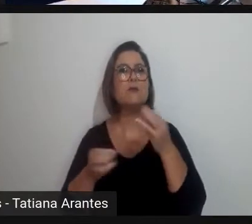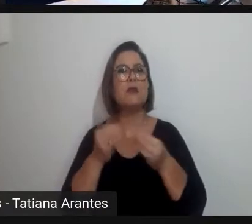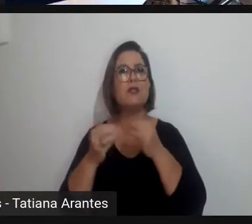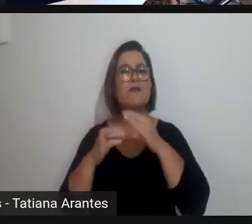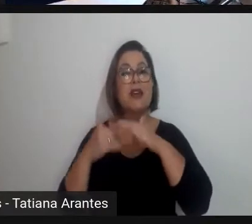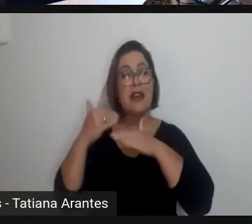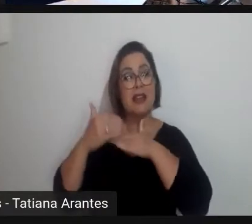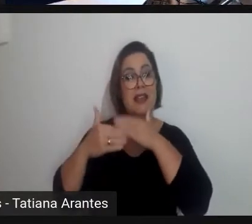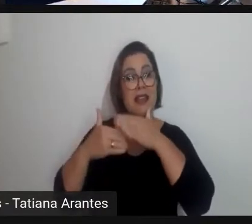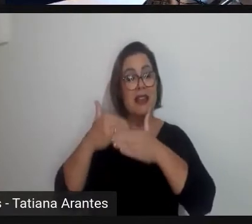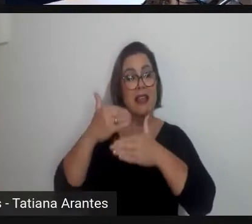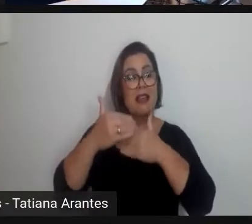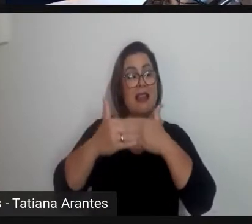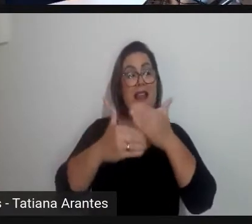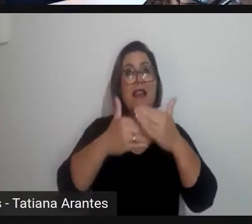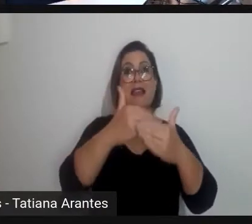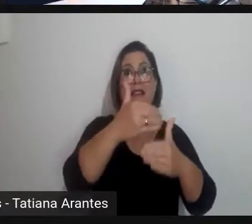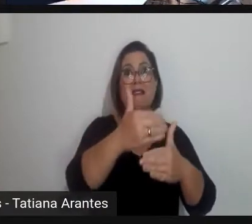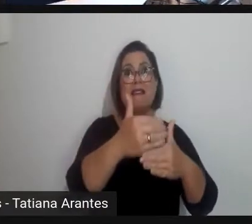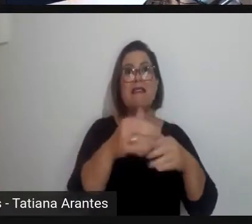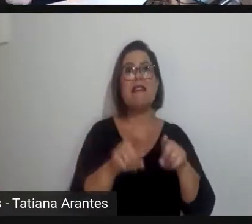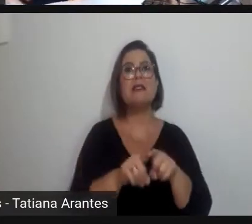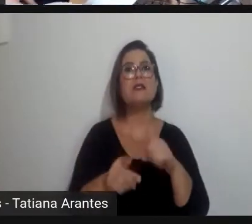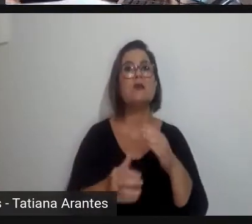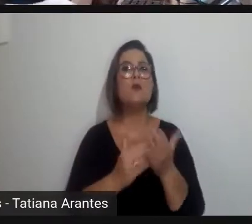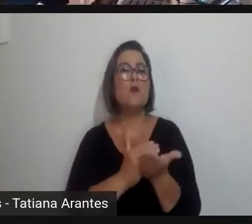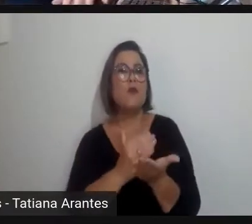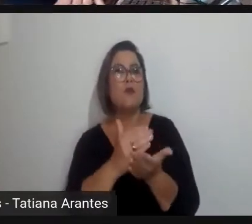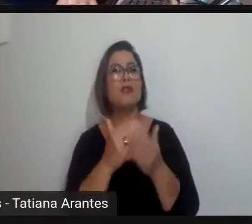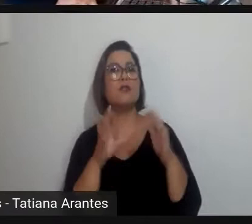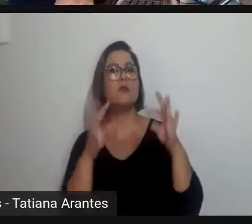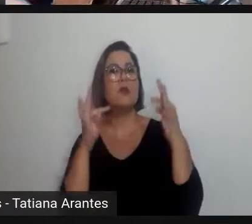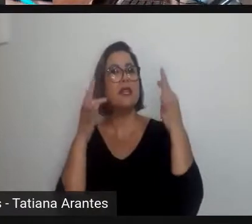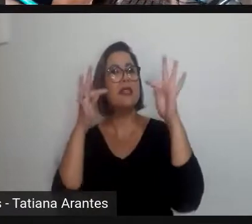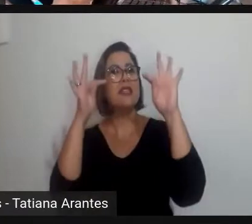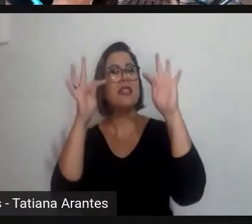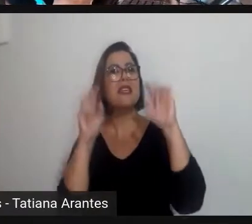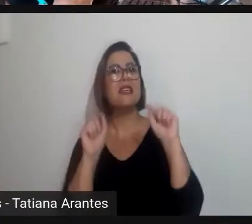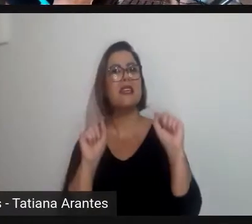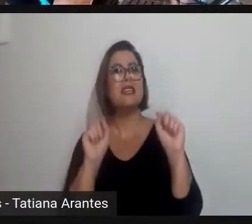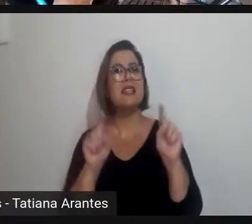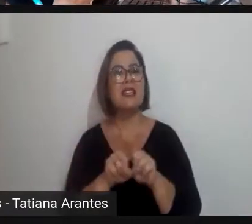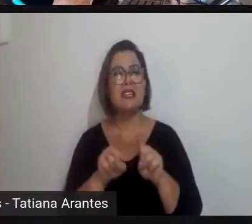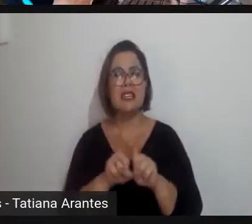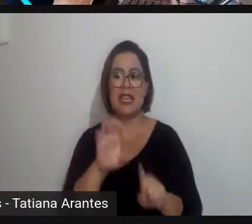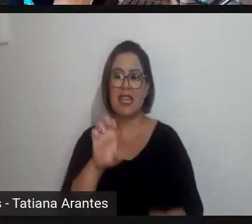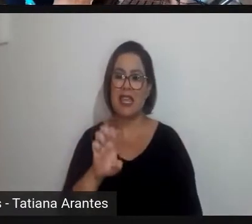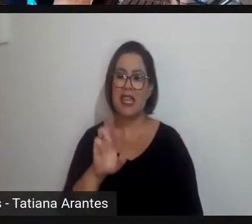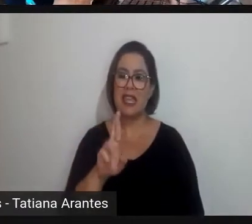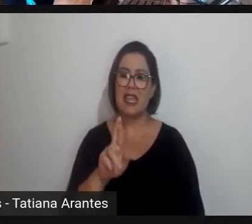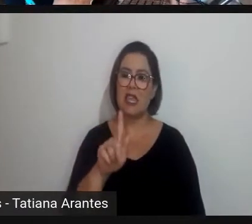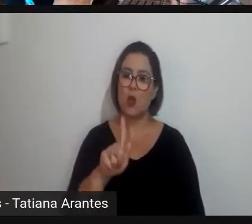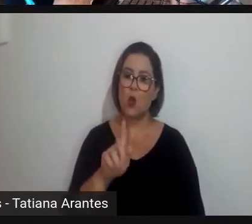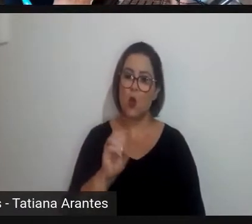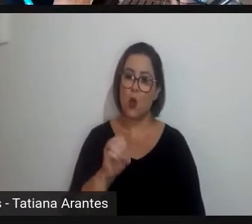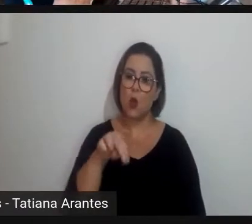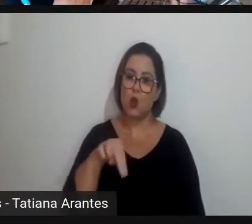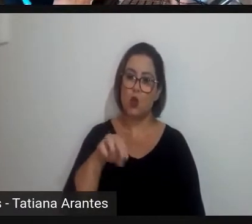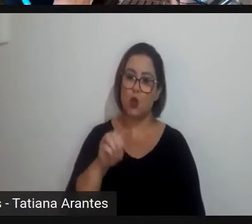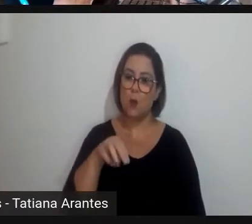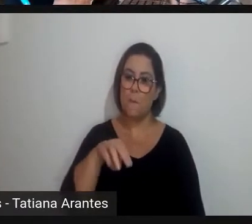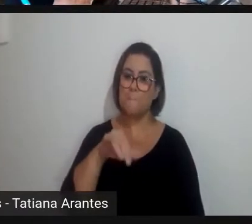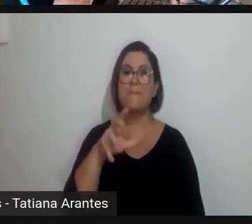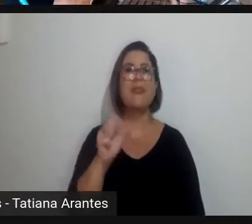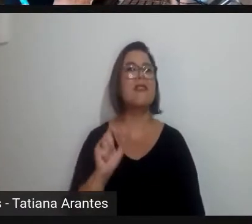ter uma tecnologia muito interessante chamada ergonomia, que realmente visa a